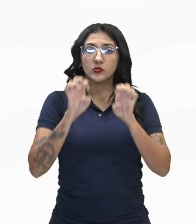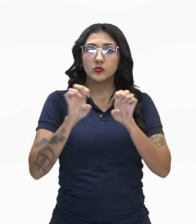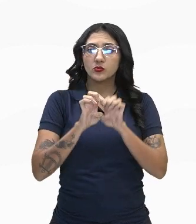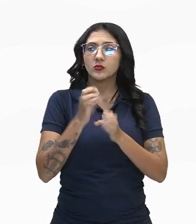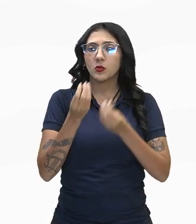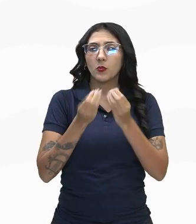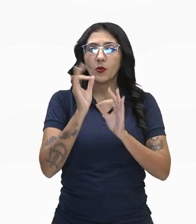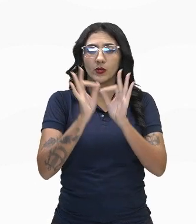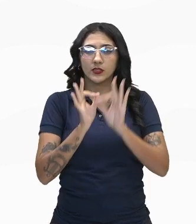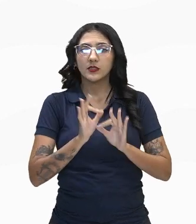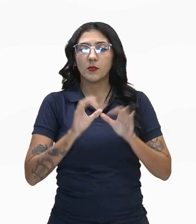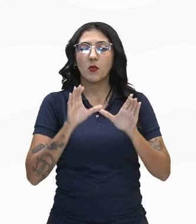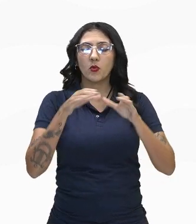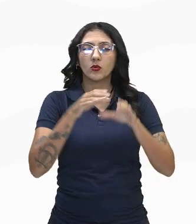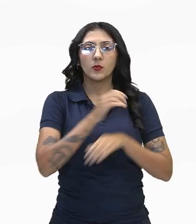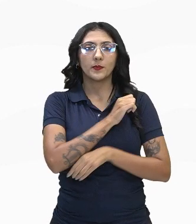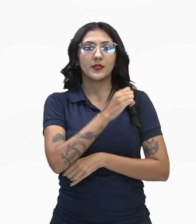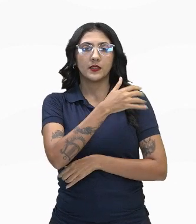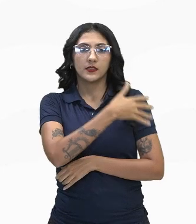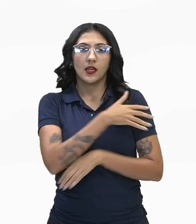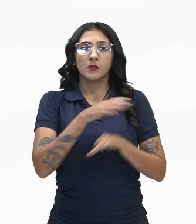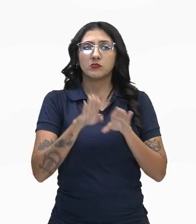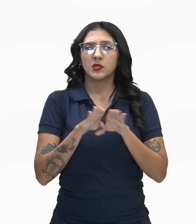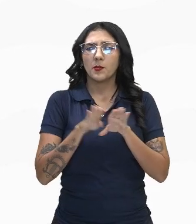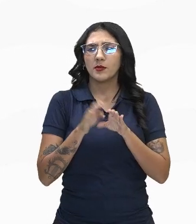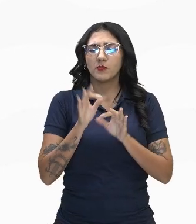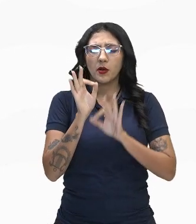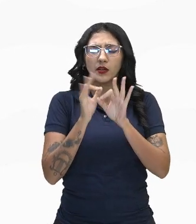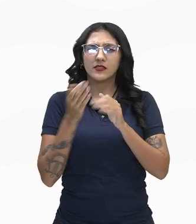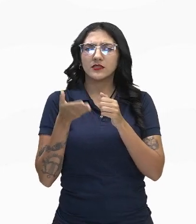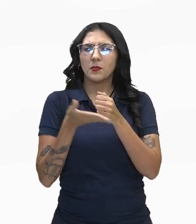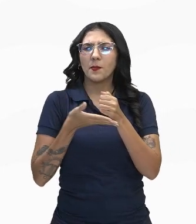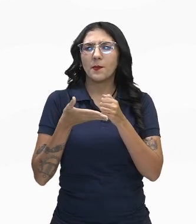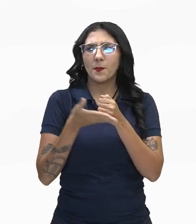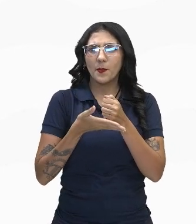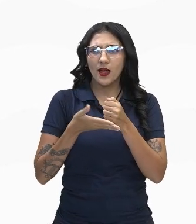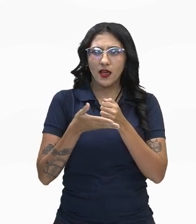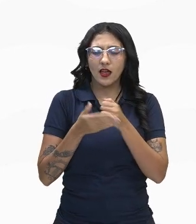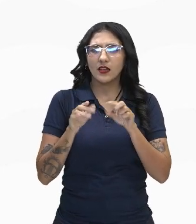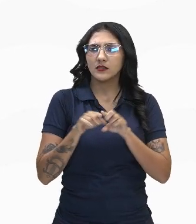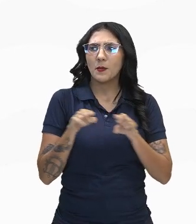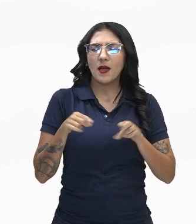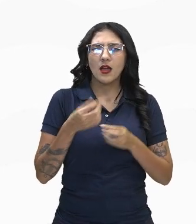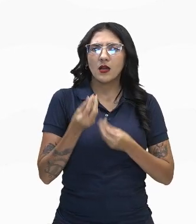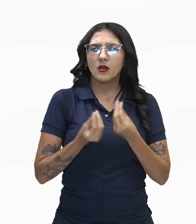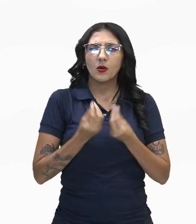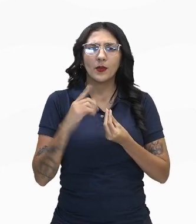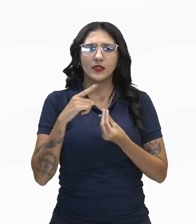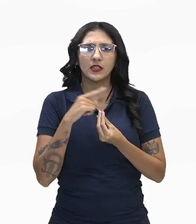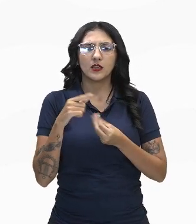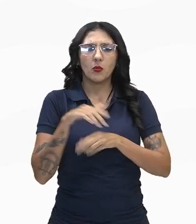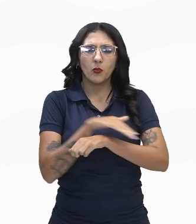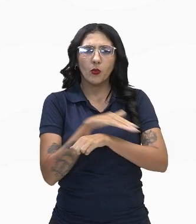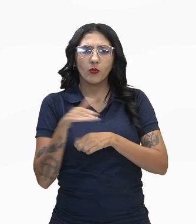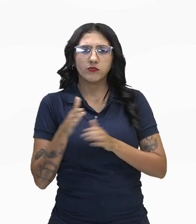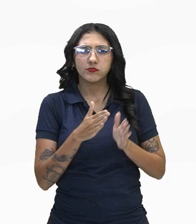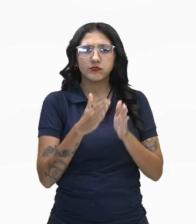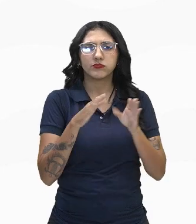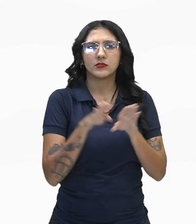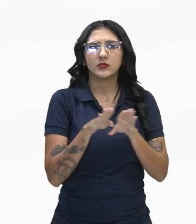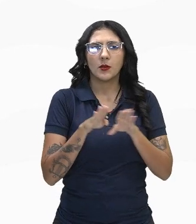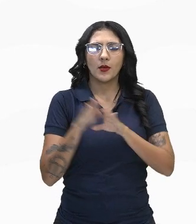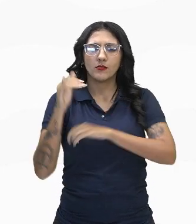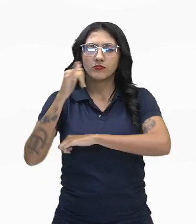militar, com uma infraestrutura básica. Essa infraestrutura, ela conta com estradas, pistas de